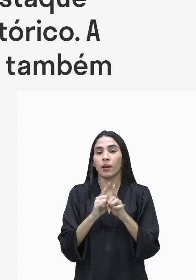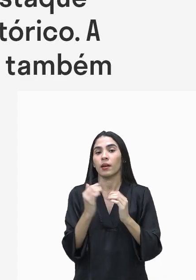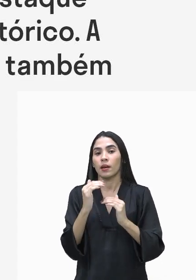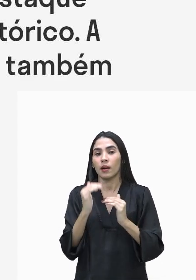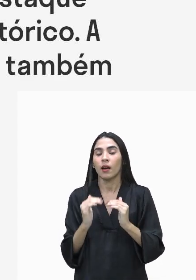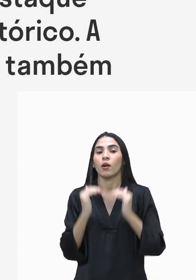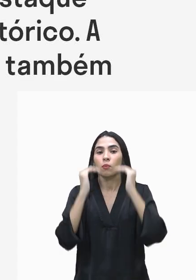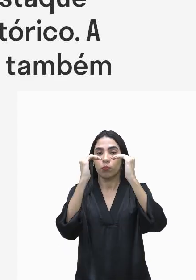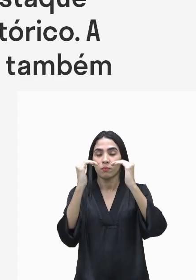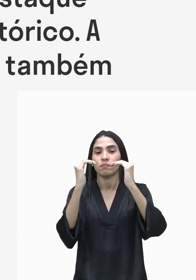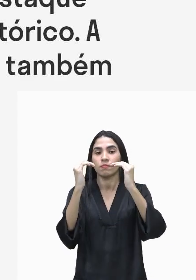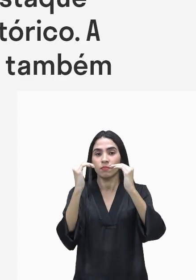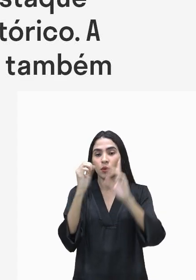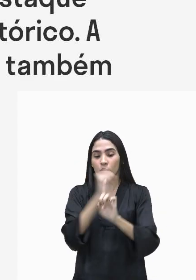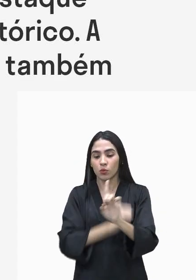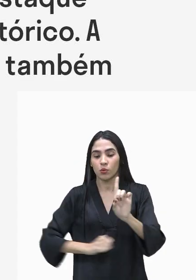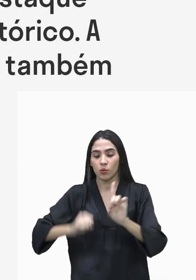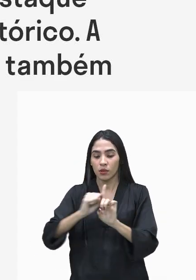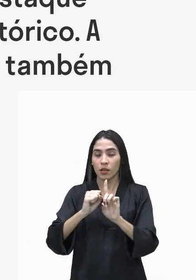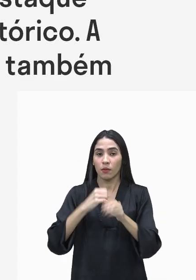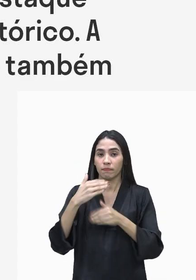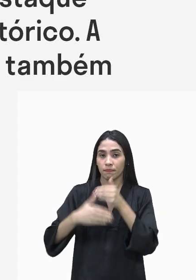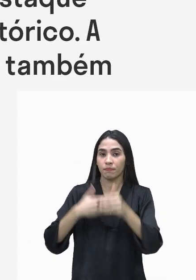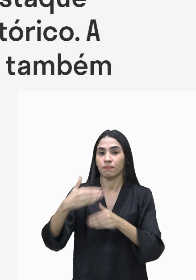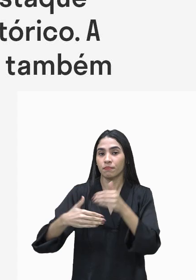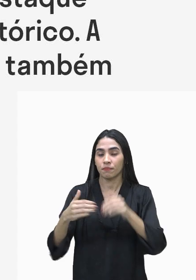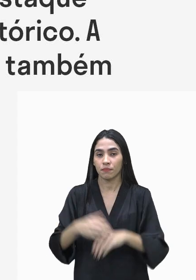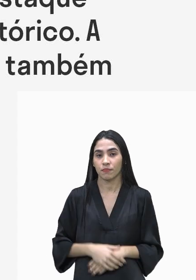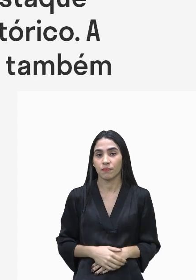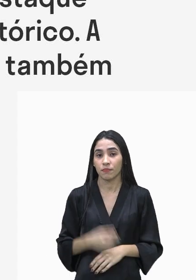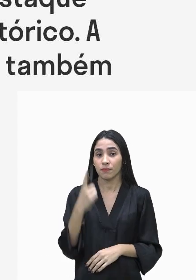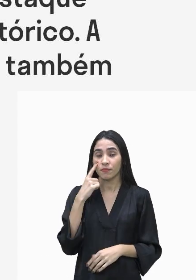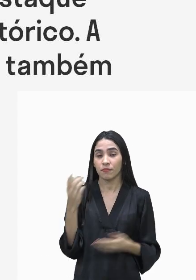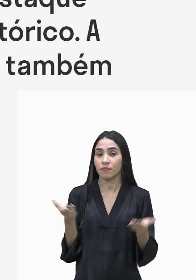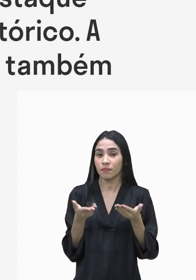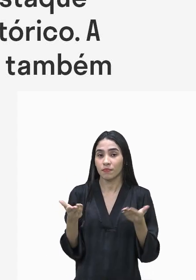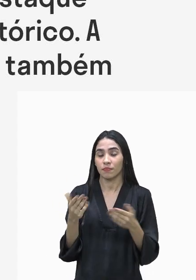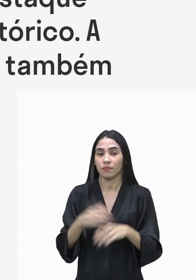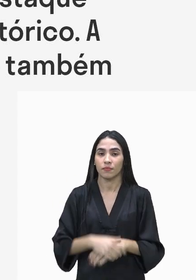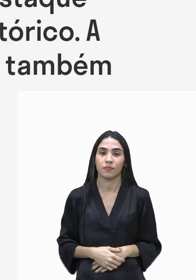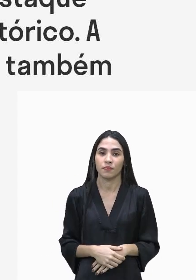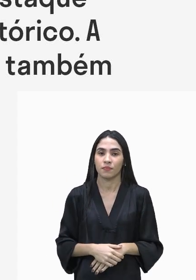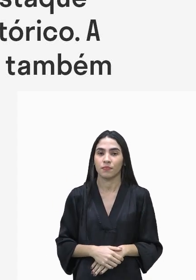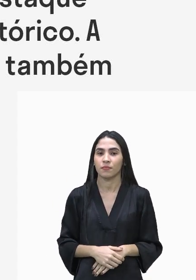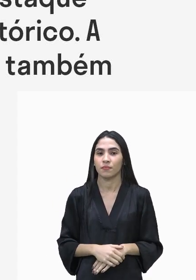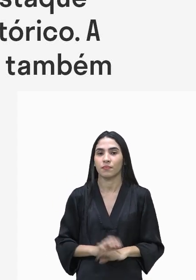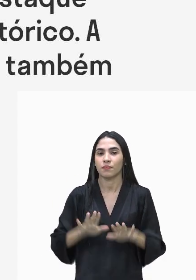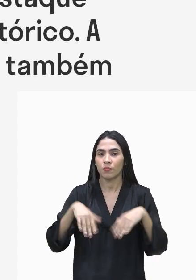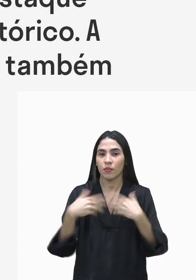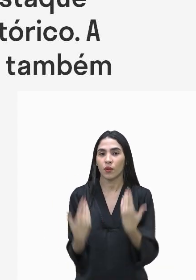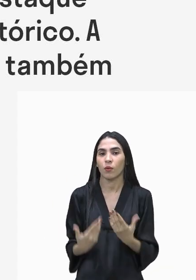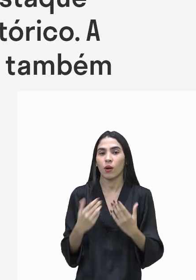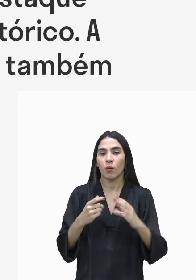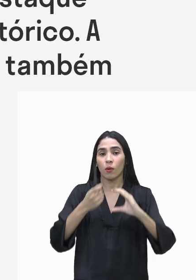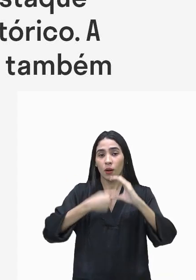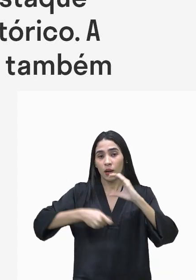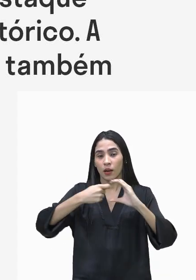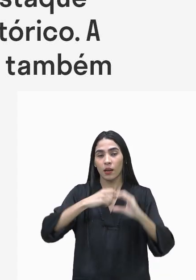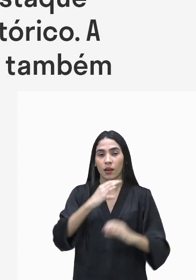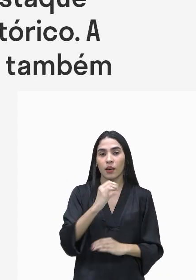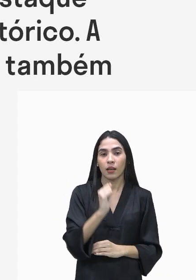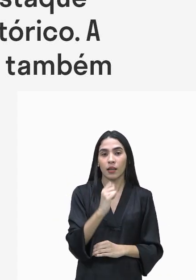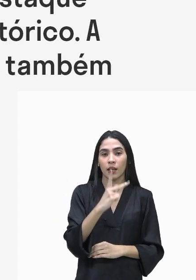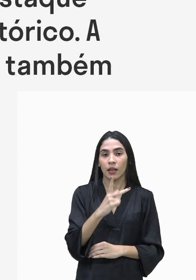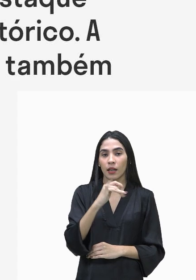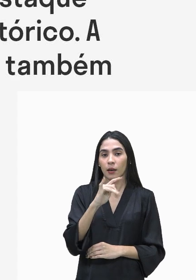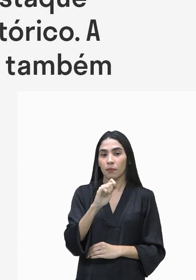hierarquia social ao longo do tempo. Vamos ver agora quais são os capitais que Bourdieu